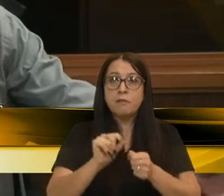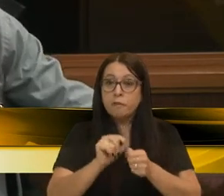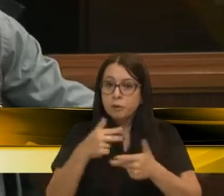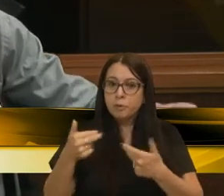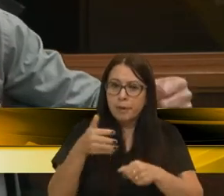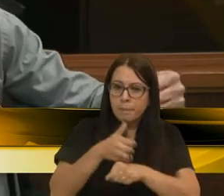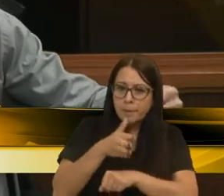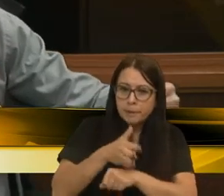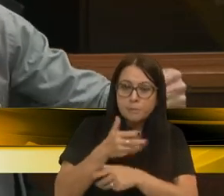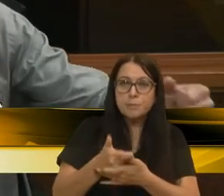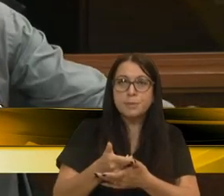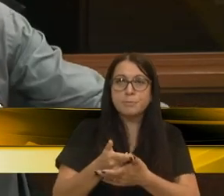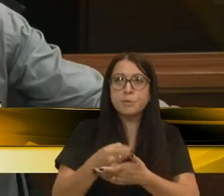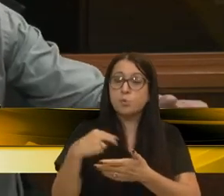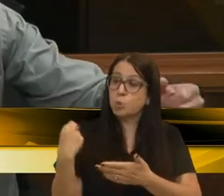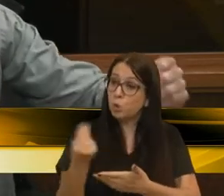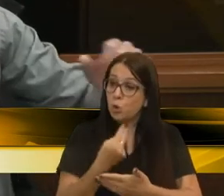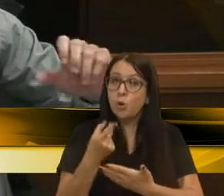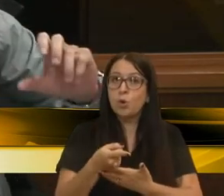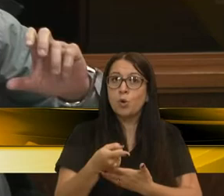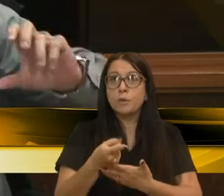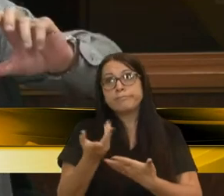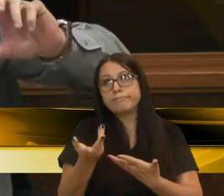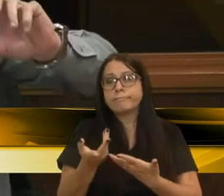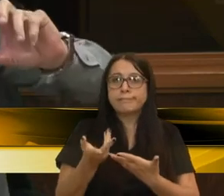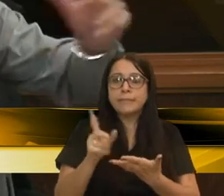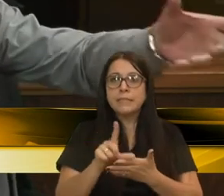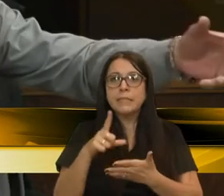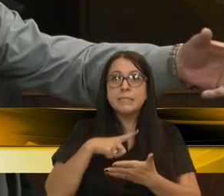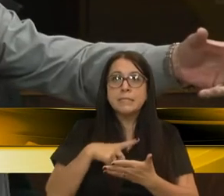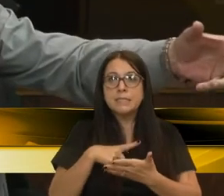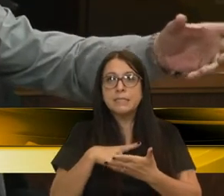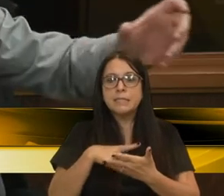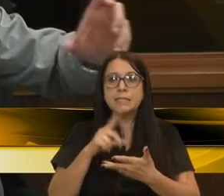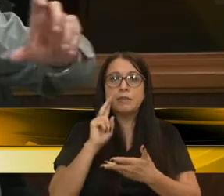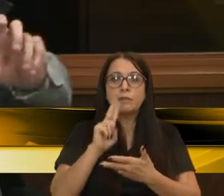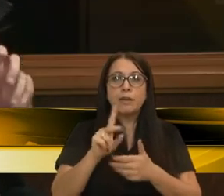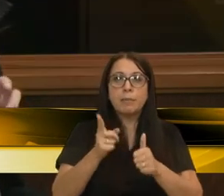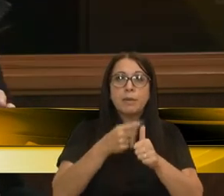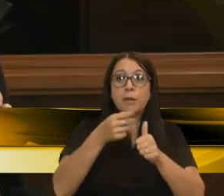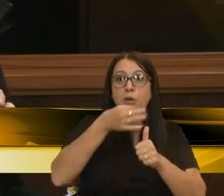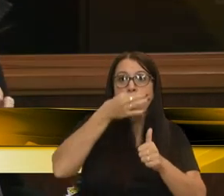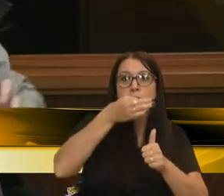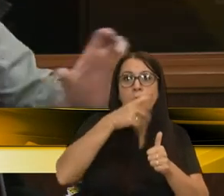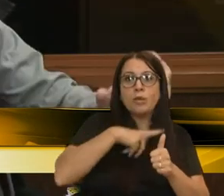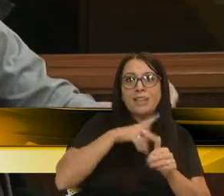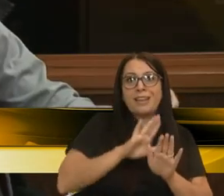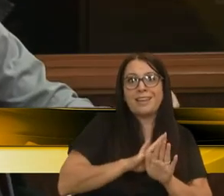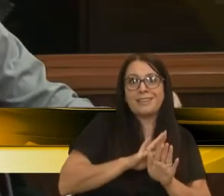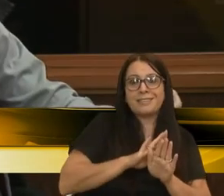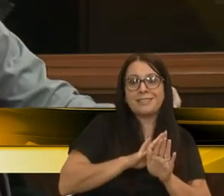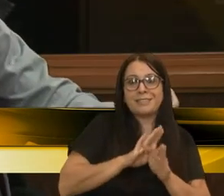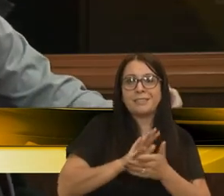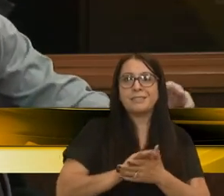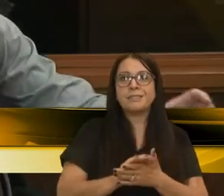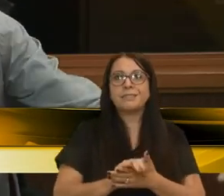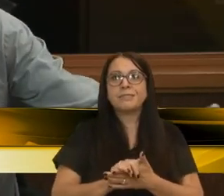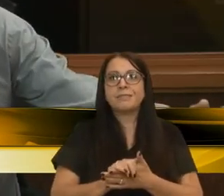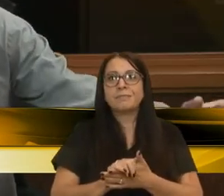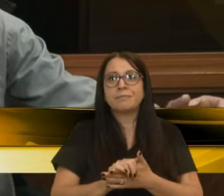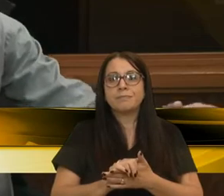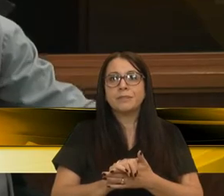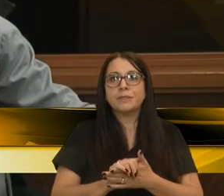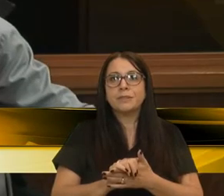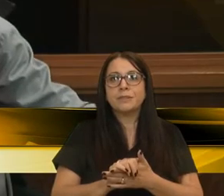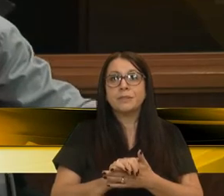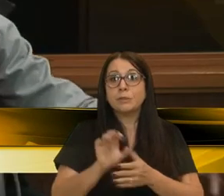ela participe e com que nós, de repente, sejamos removidos daquela primeira opinião que a gente tem na